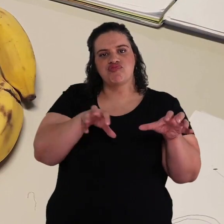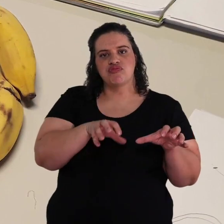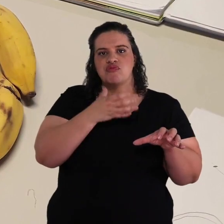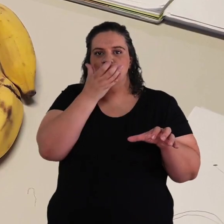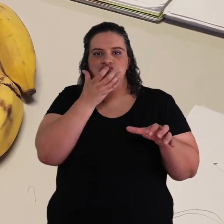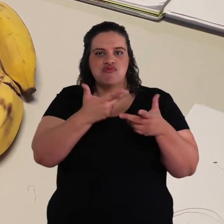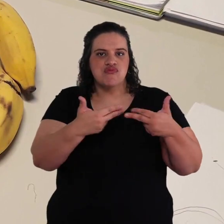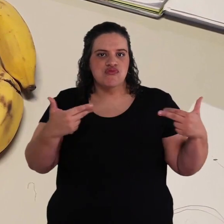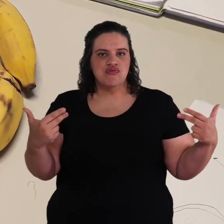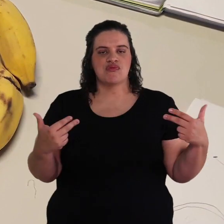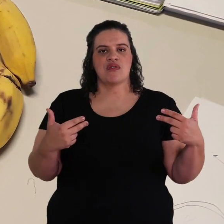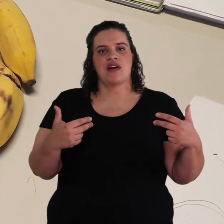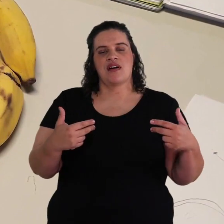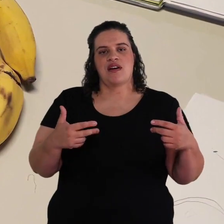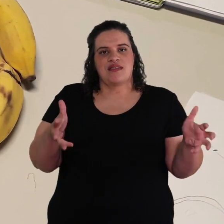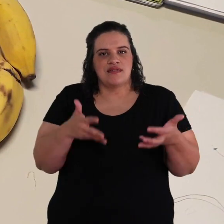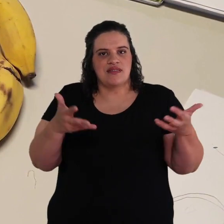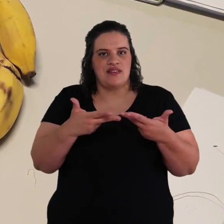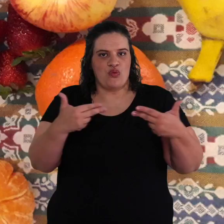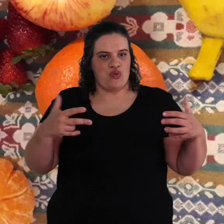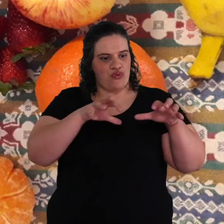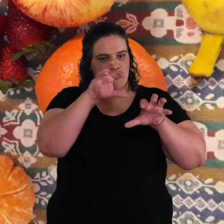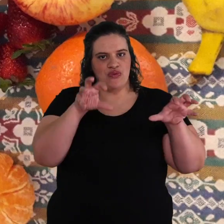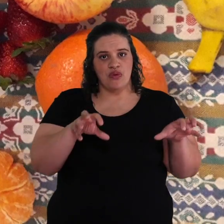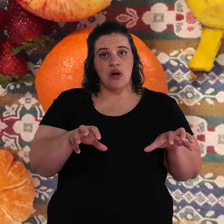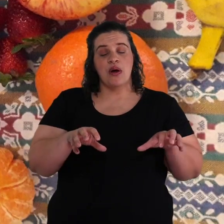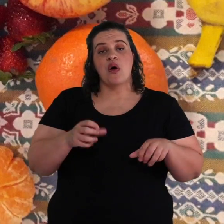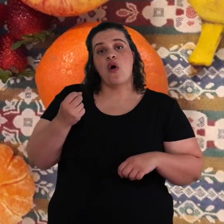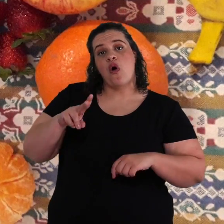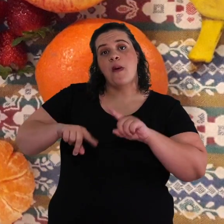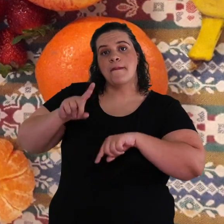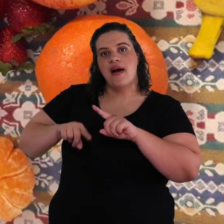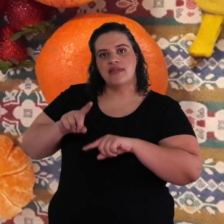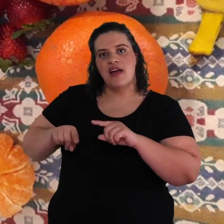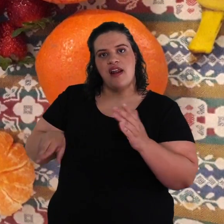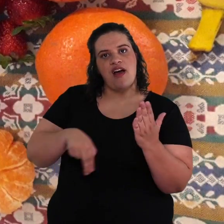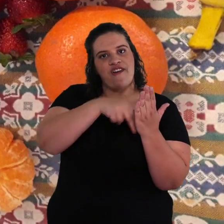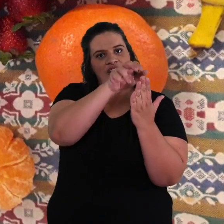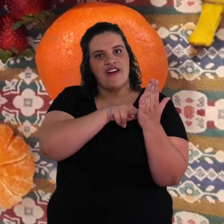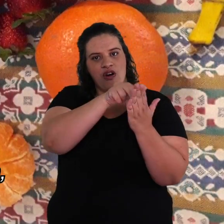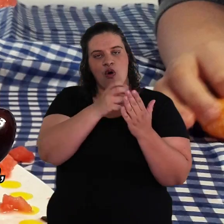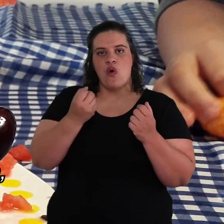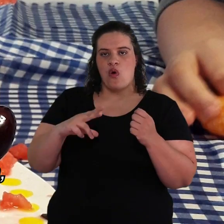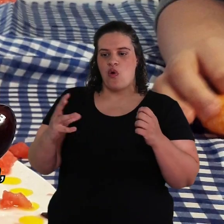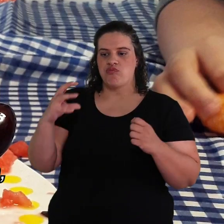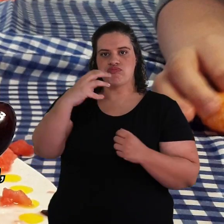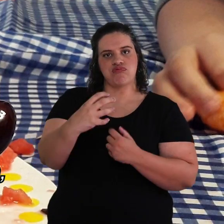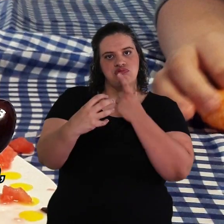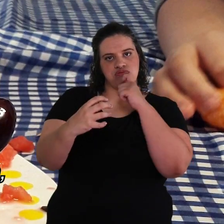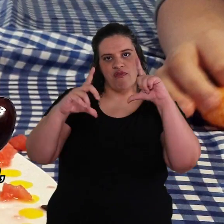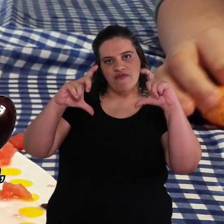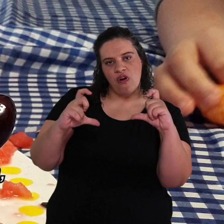morta com combinações de frutas e legumes, que usam na matéria-prima algum tipo de alimento, ou que